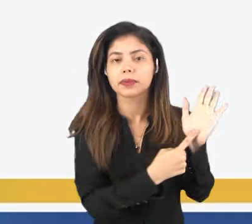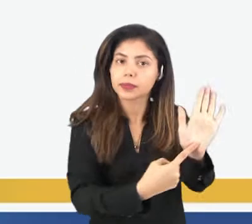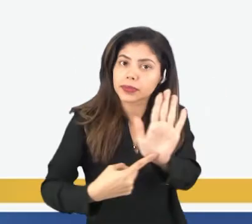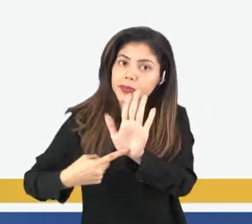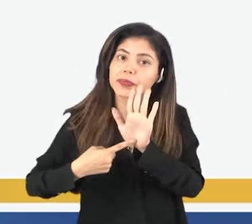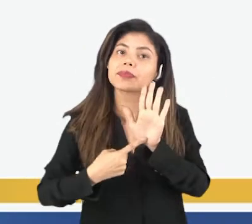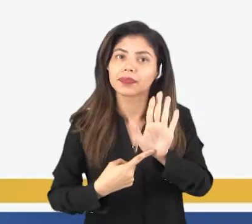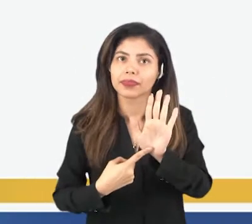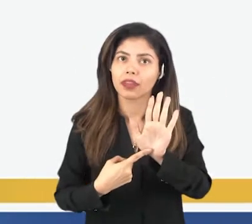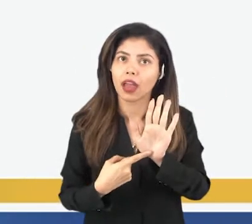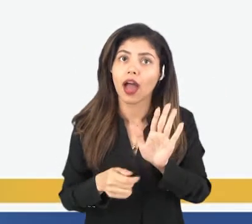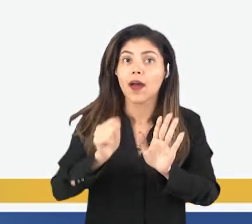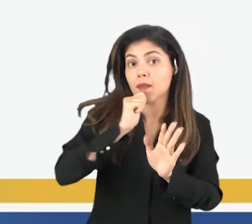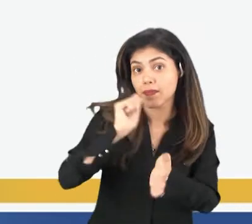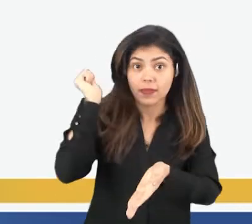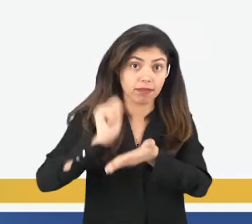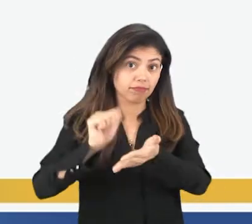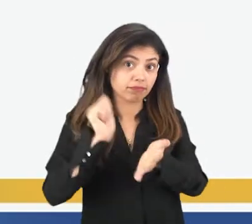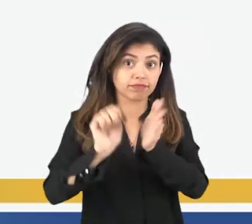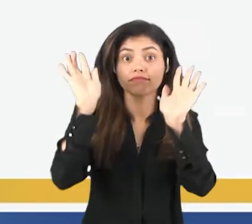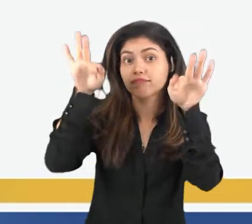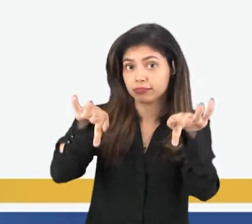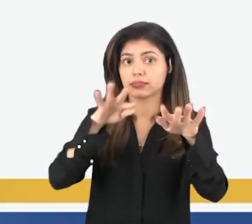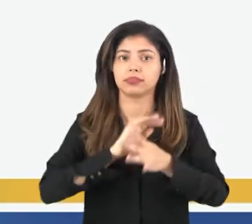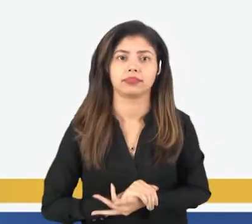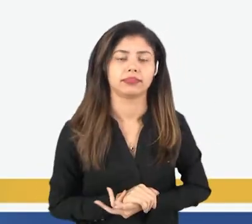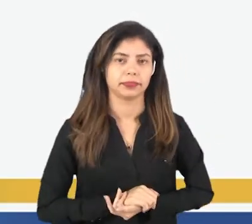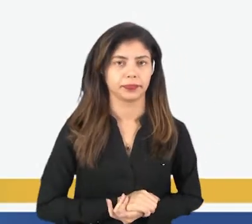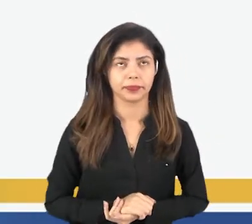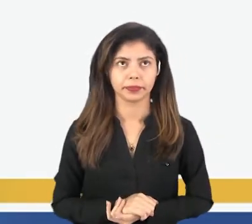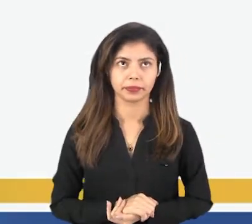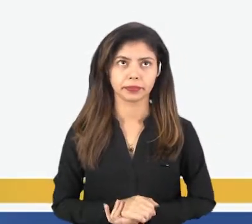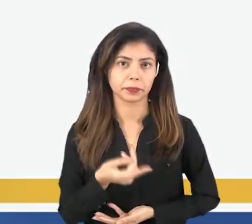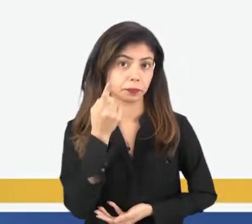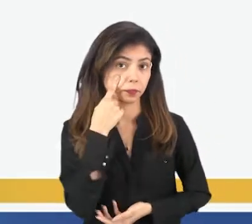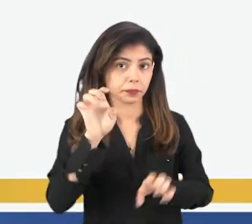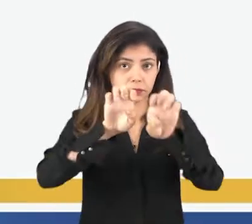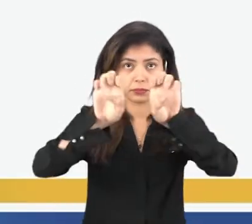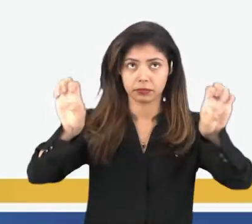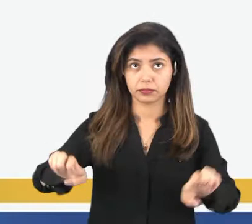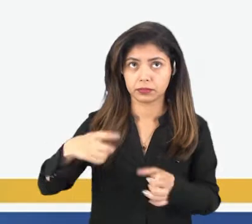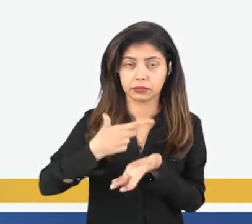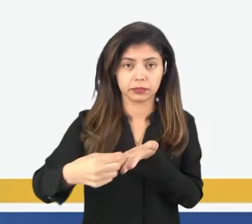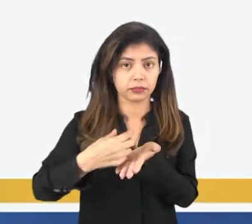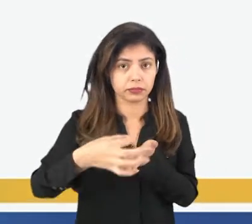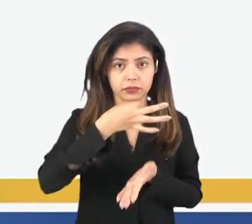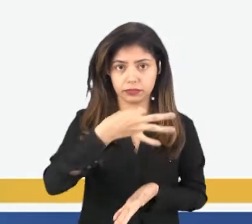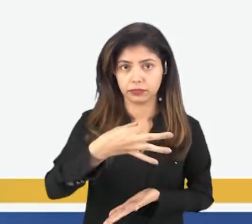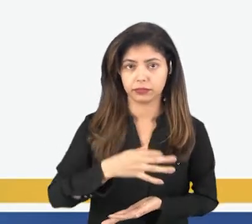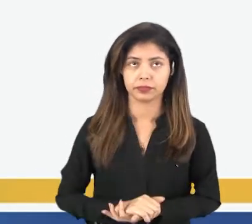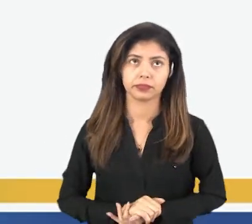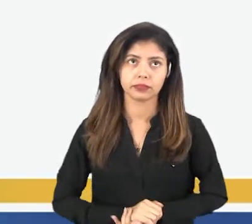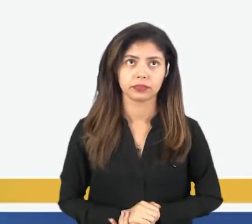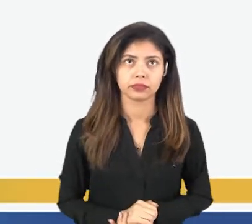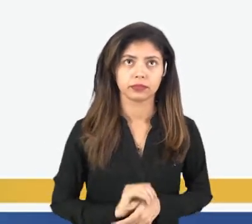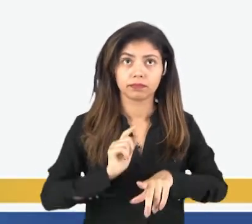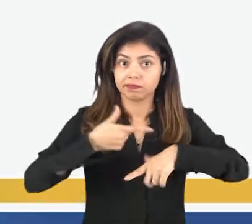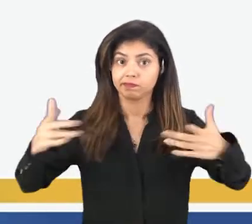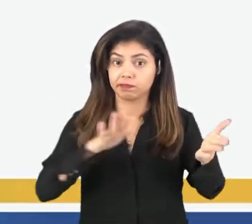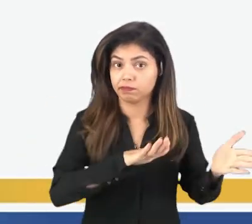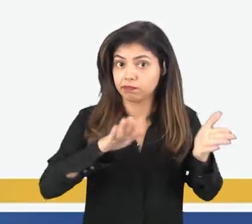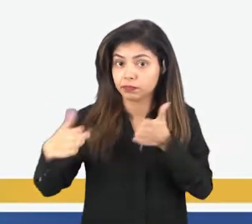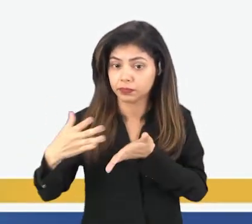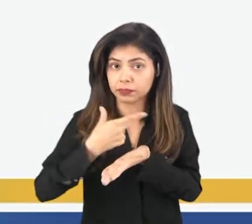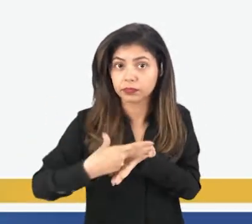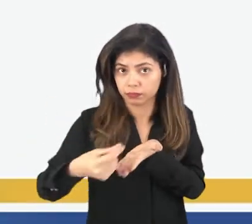além de assinar o texto no final. Então, a gente vai ver a estrutura aí do artigo de opinião. Olha só. Grande